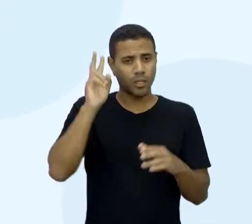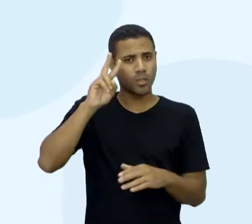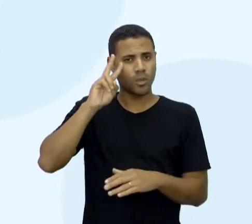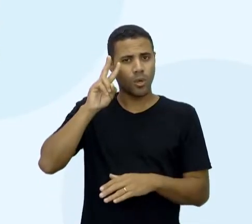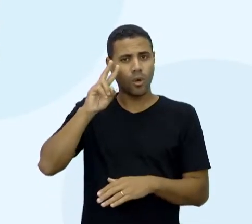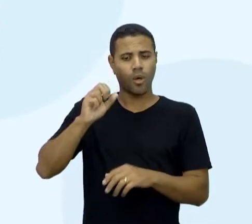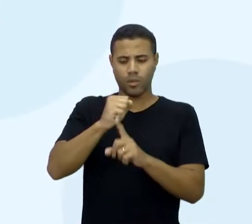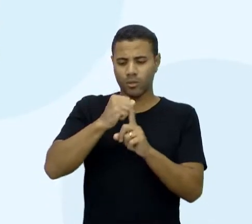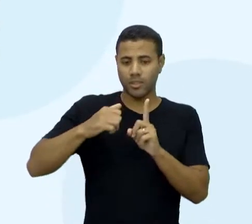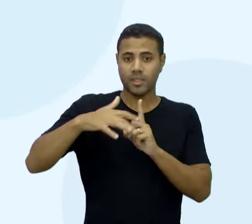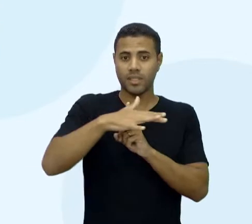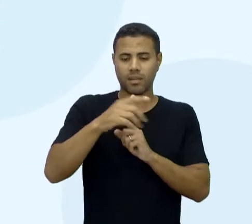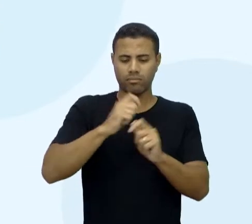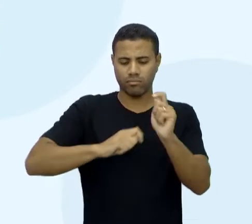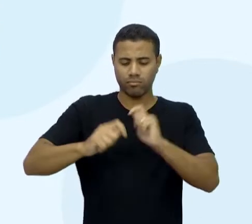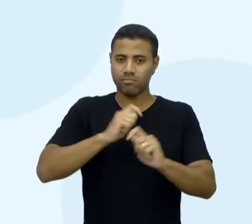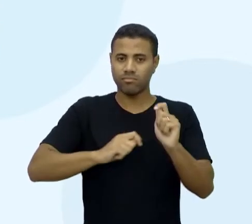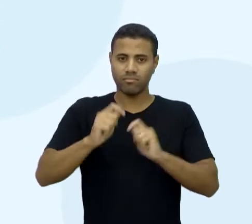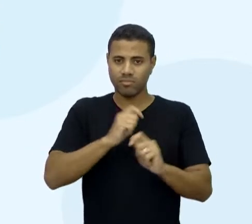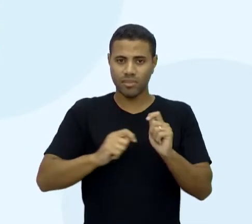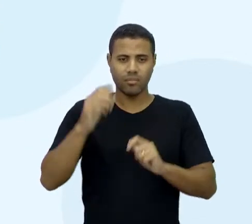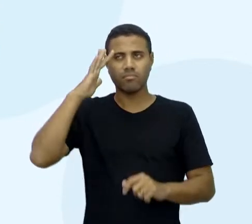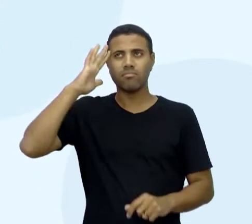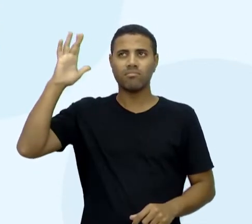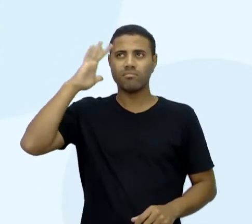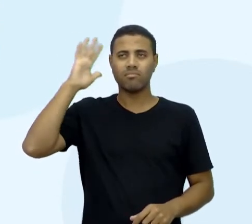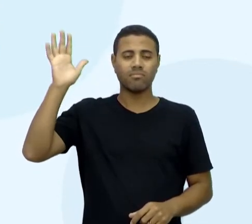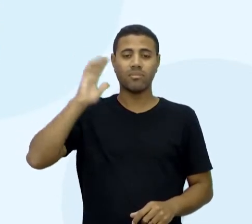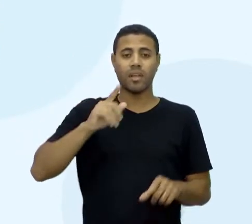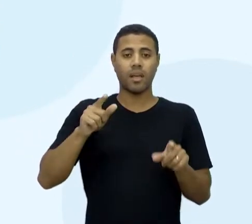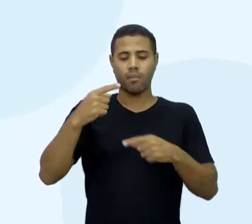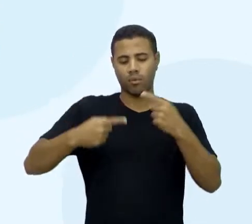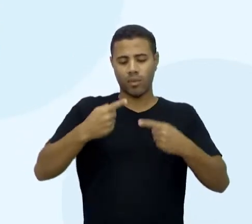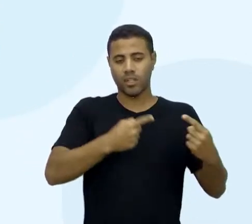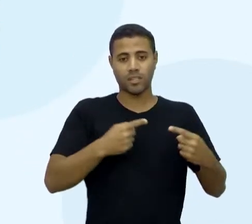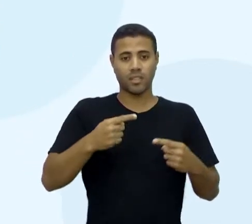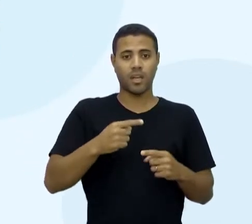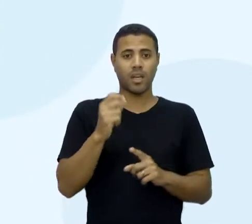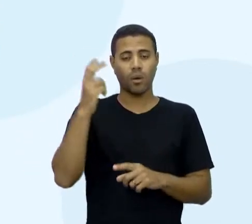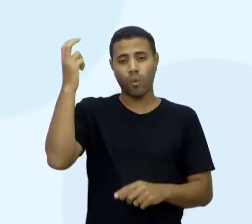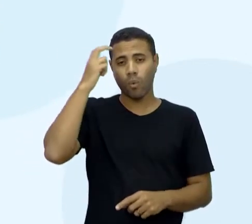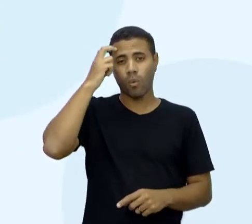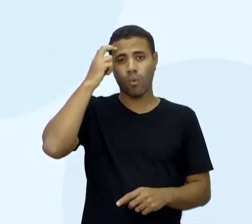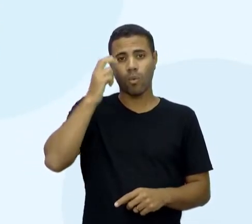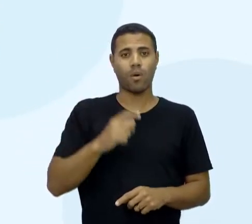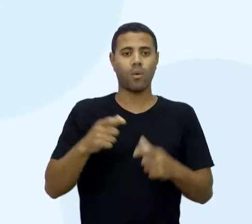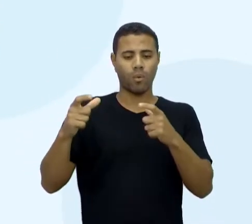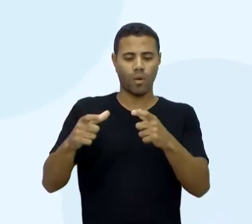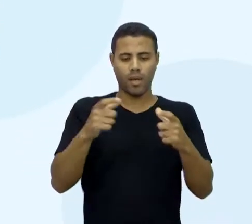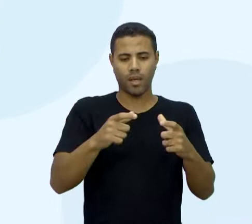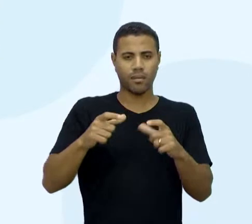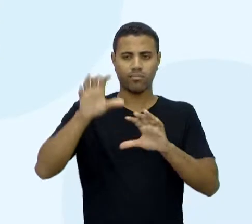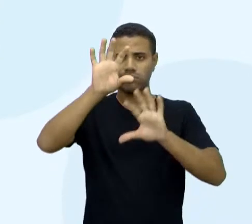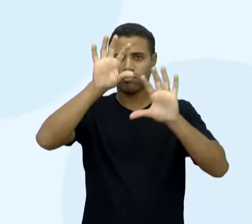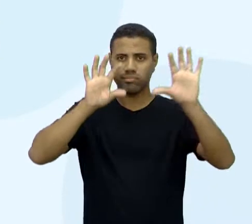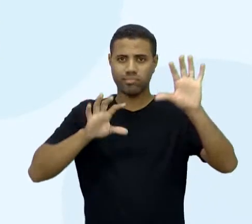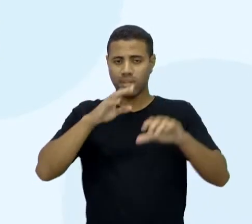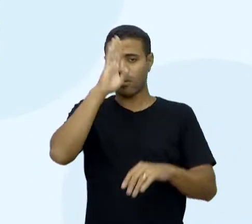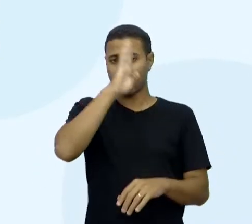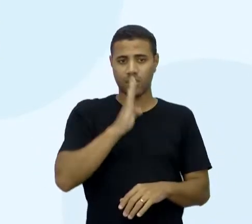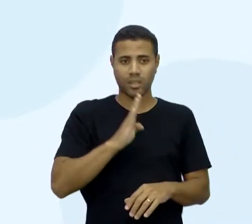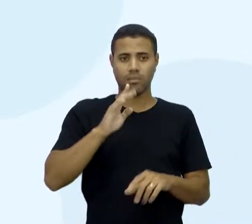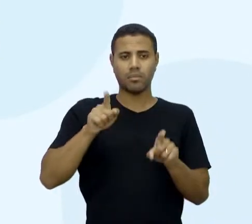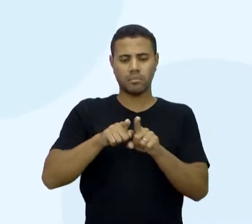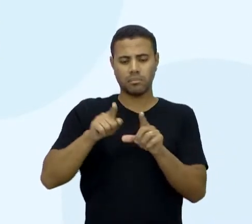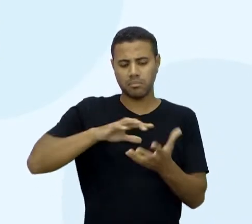histórica, social, econômica, filosófica, política e cultural, em âmbito local, regional, nacional ou